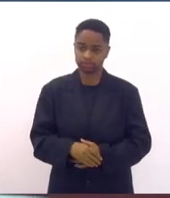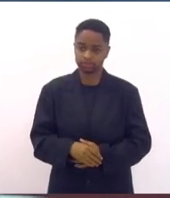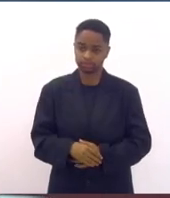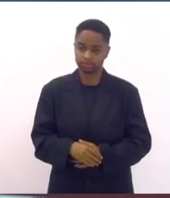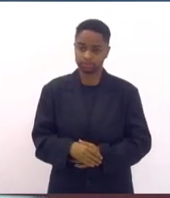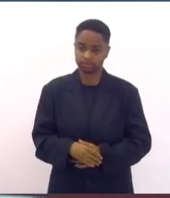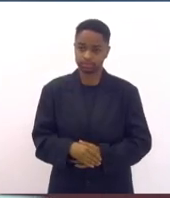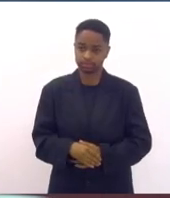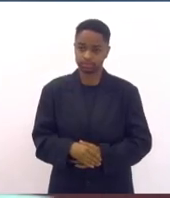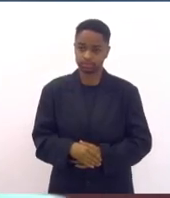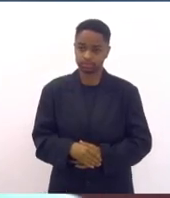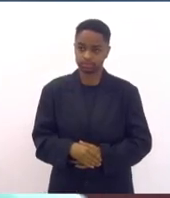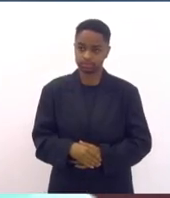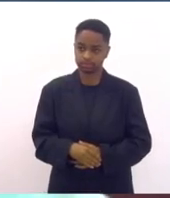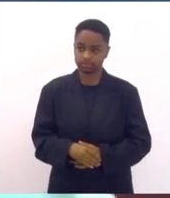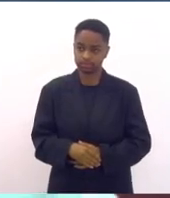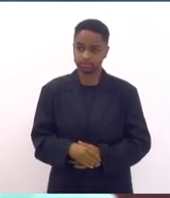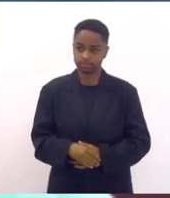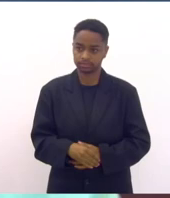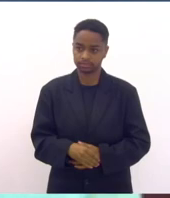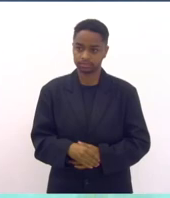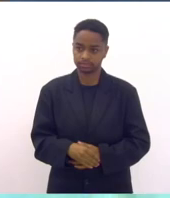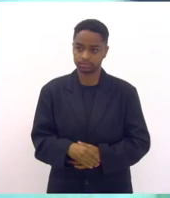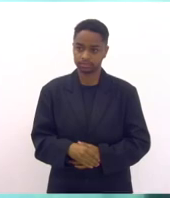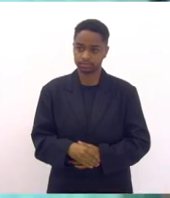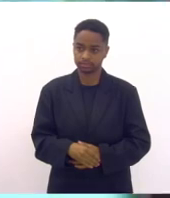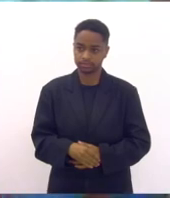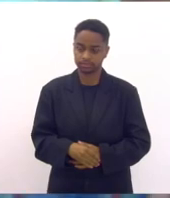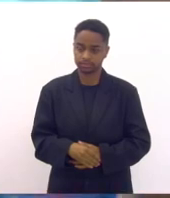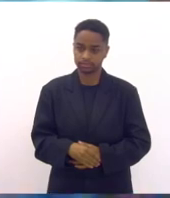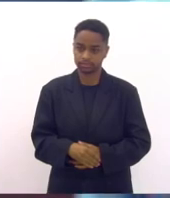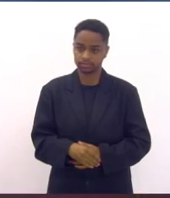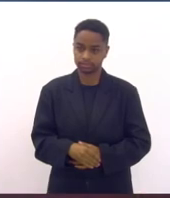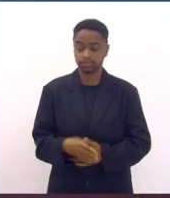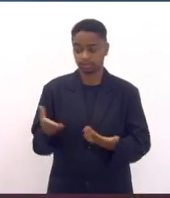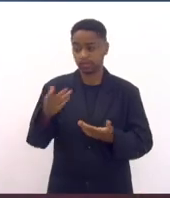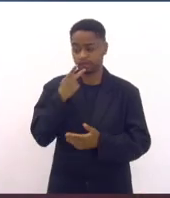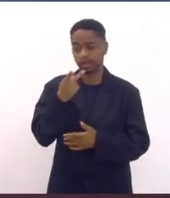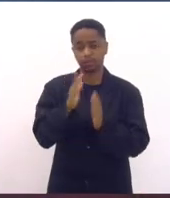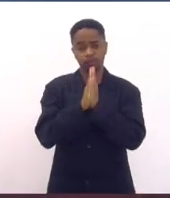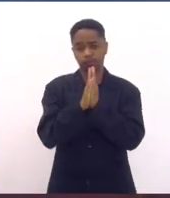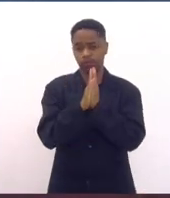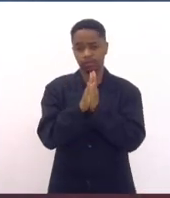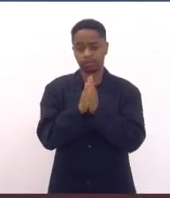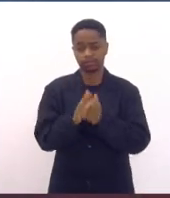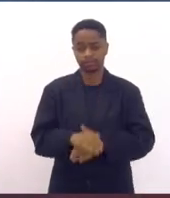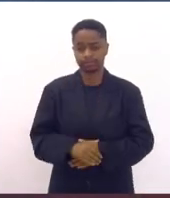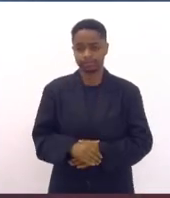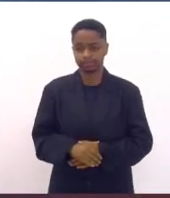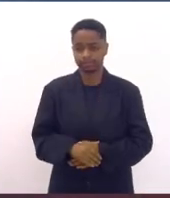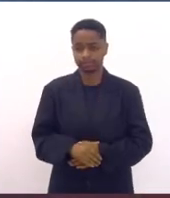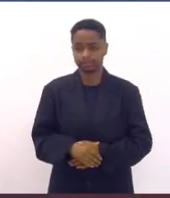carinhoso Oi Ah então fala pelo amor de